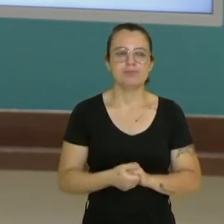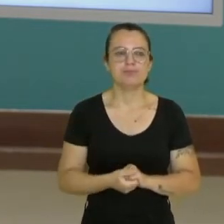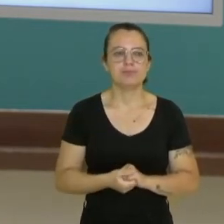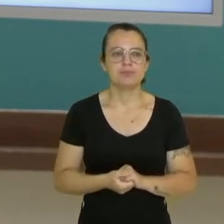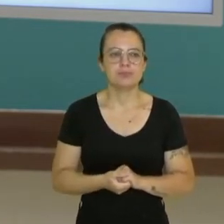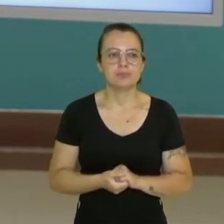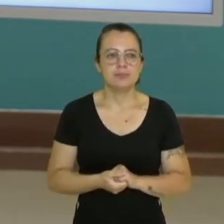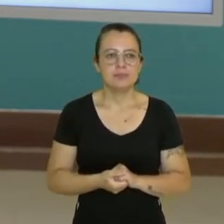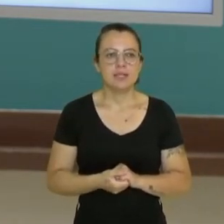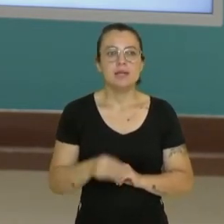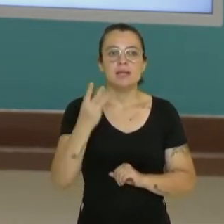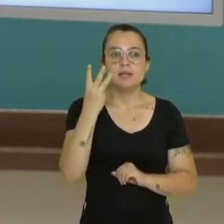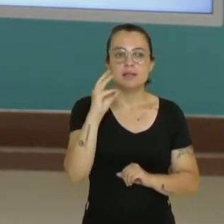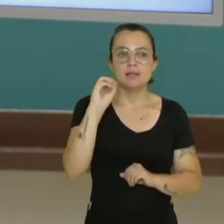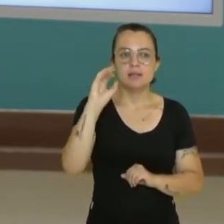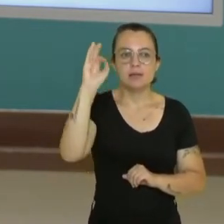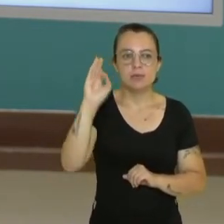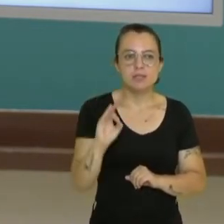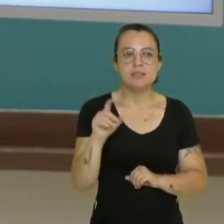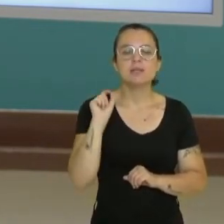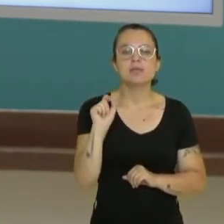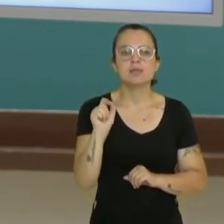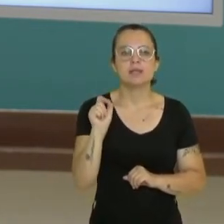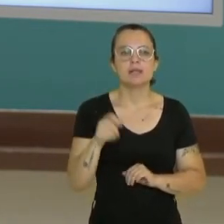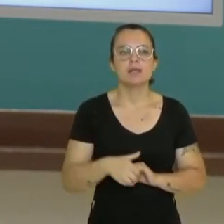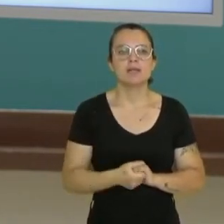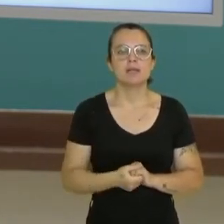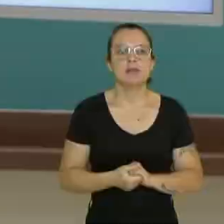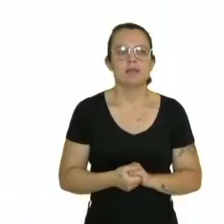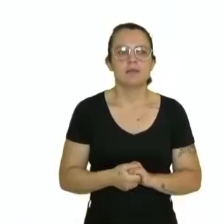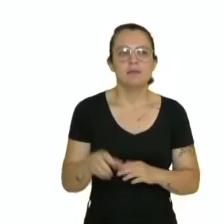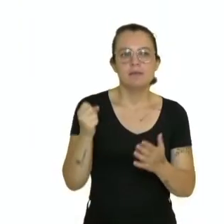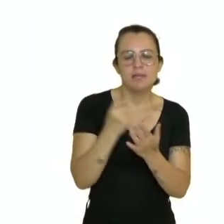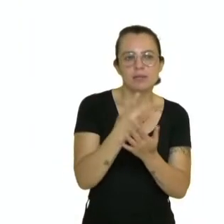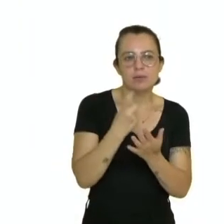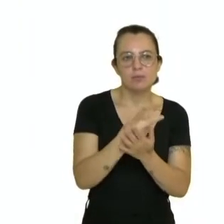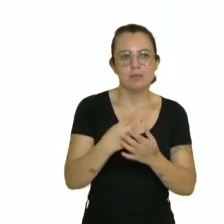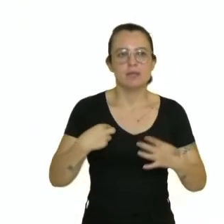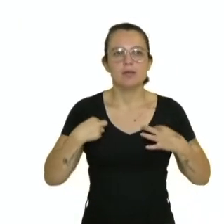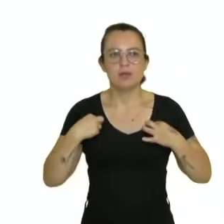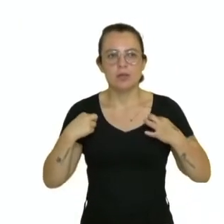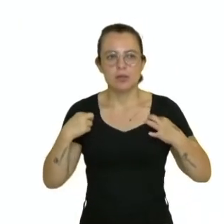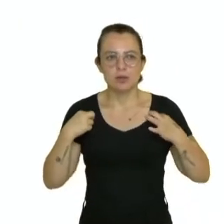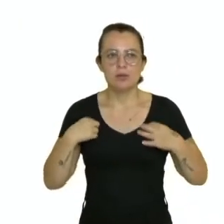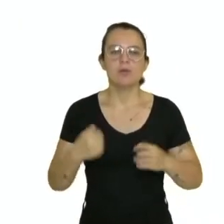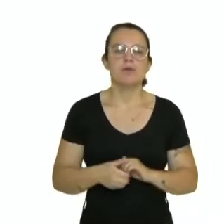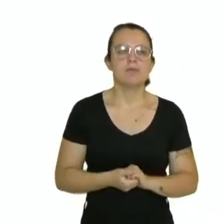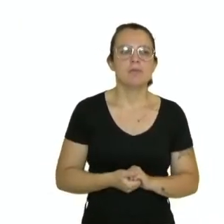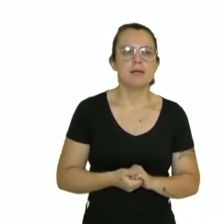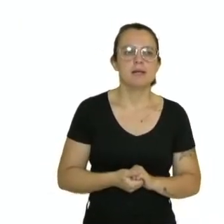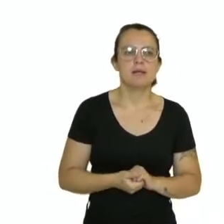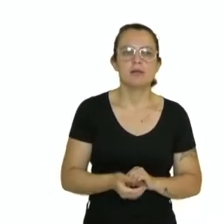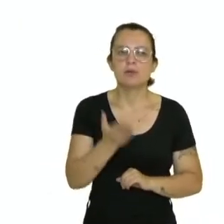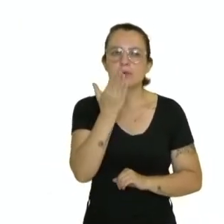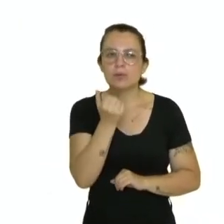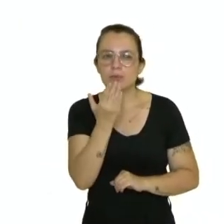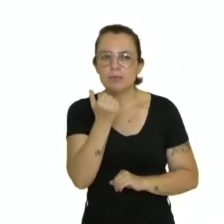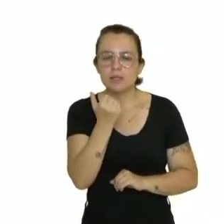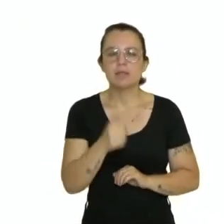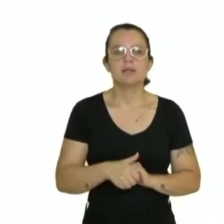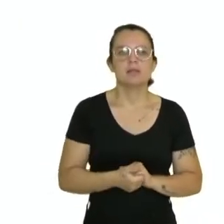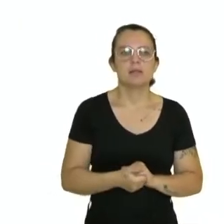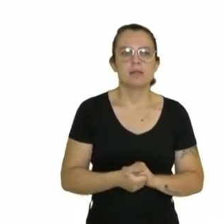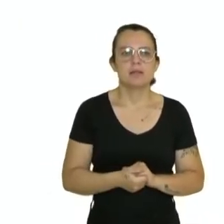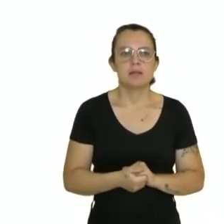203,50. E 30% ela vai gastar com roupa, lanche, passeios no shopping e assim